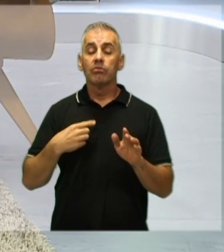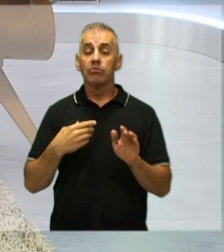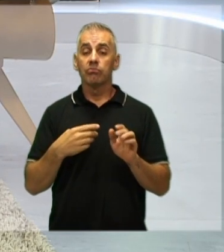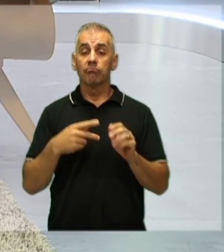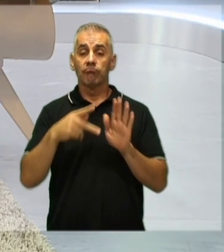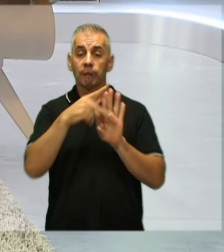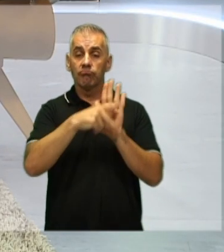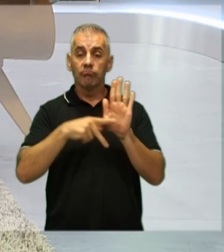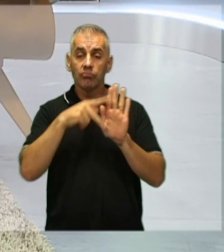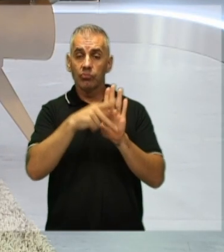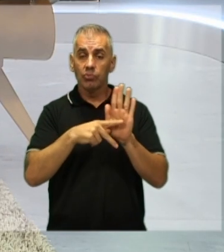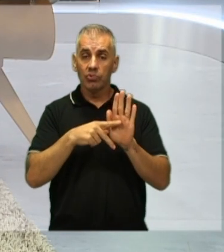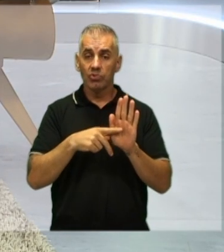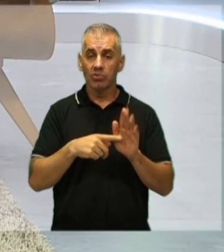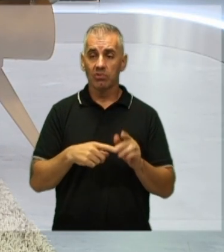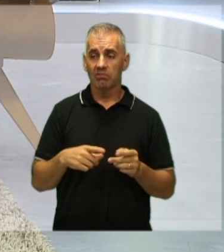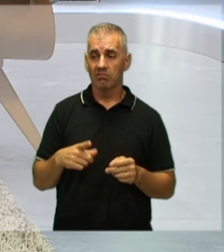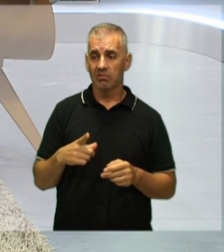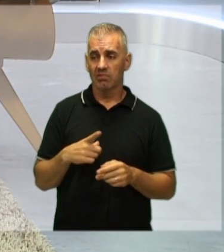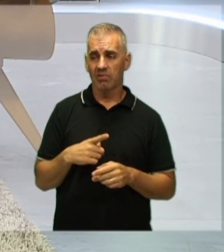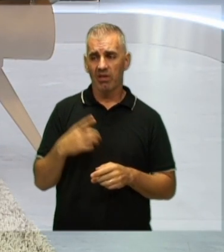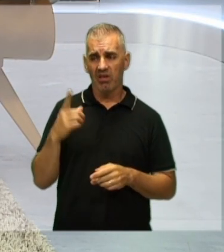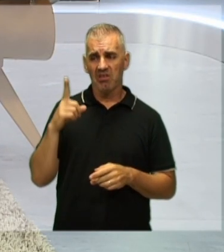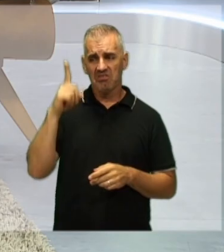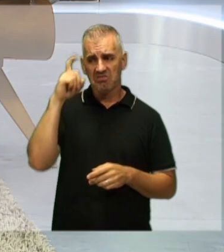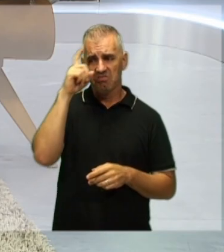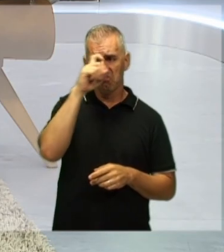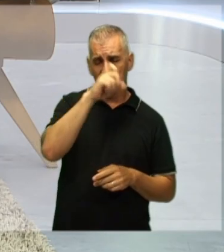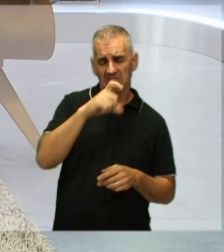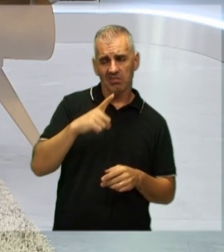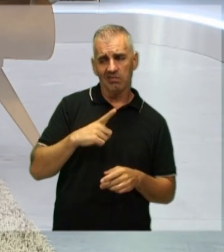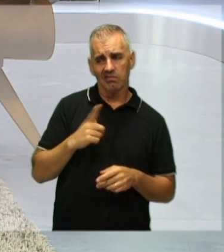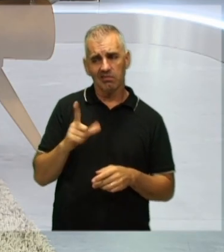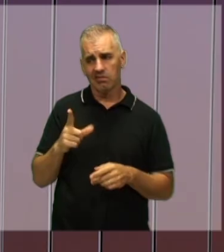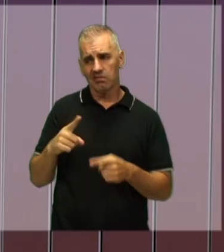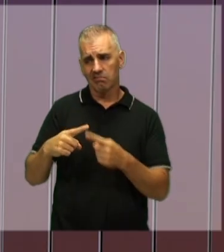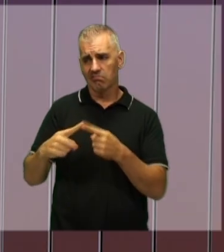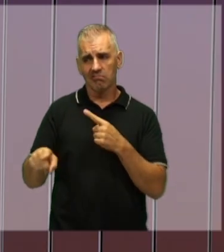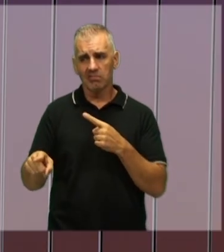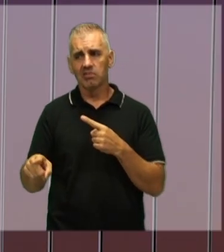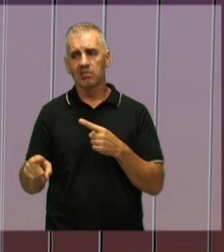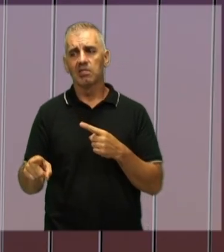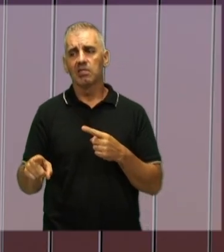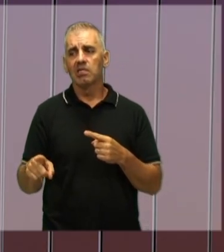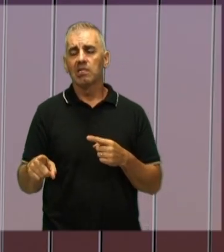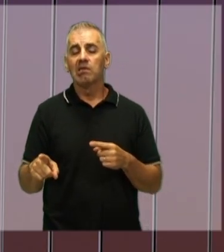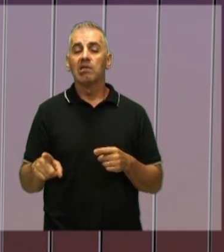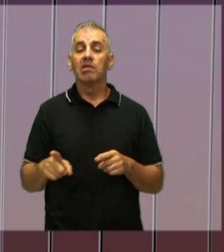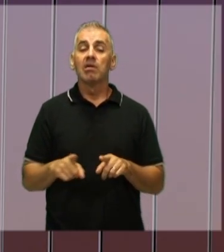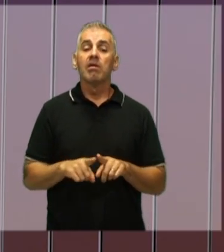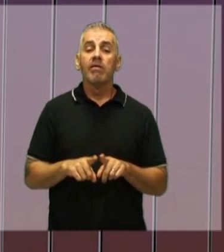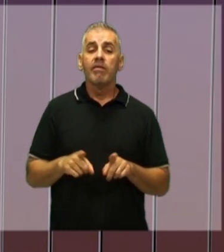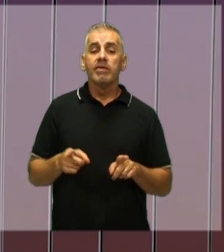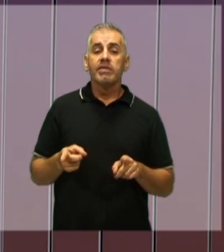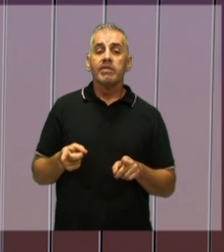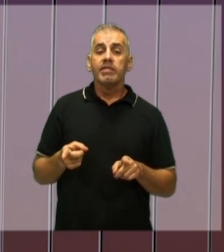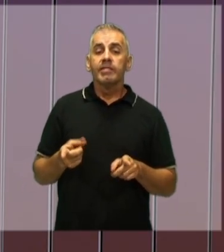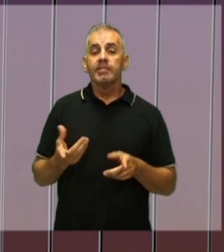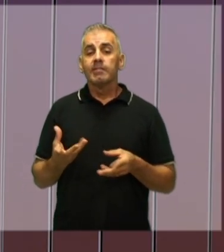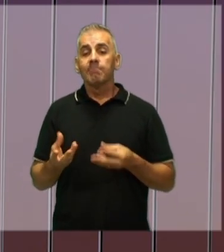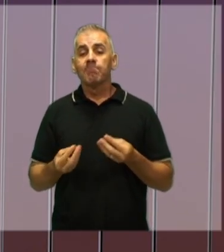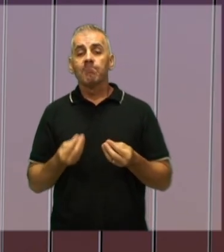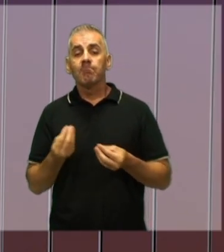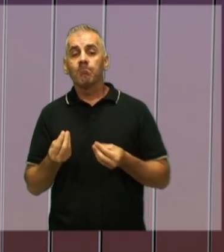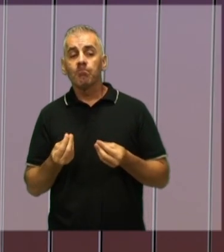projetos, raramente tem uma objeção. Tem uma coisinha aqui, uma coisinha ali, que é normal, mas assim, o